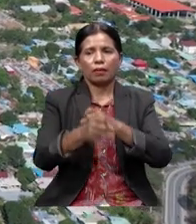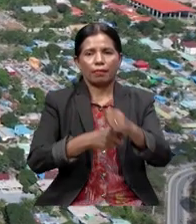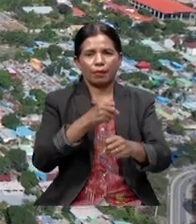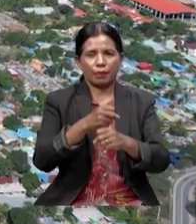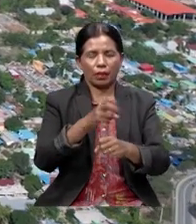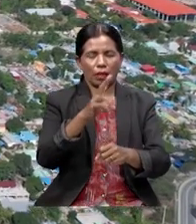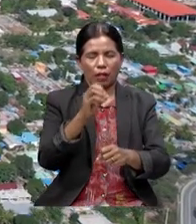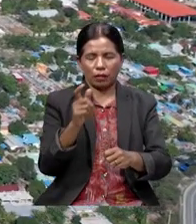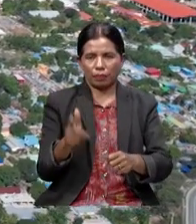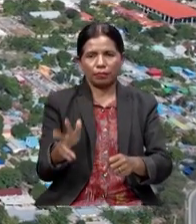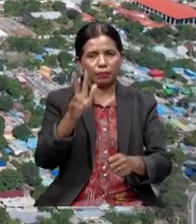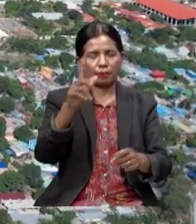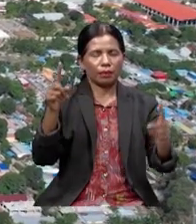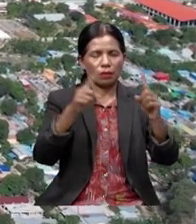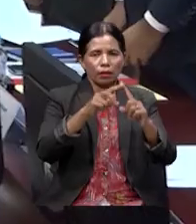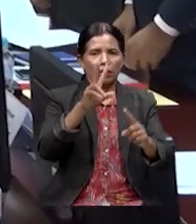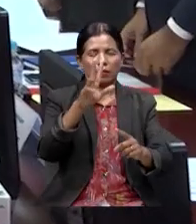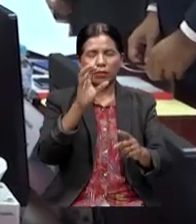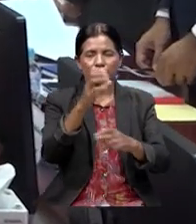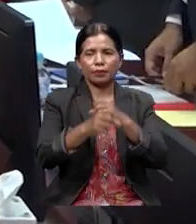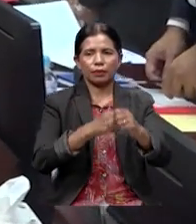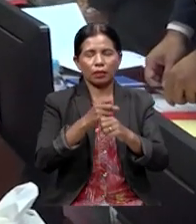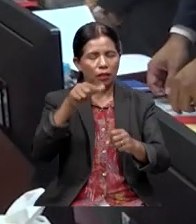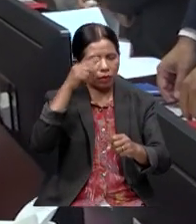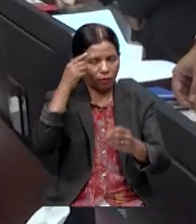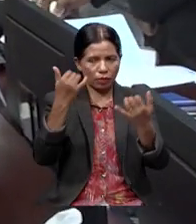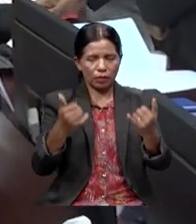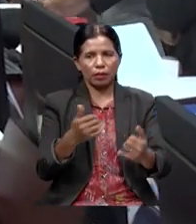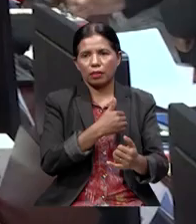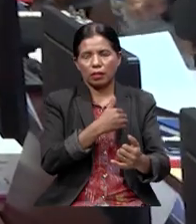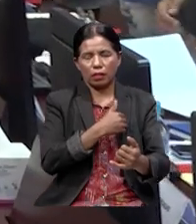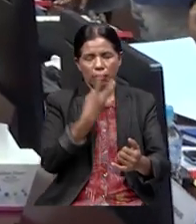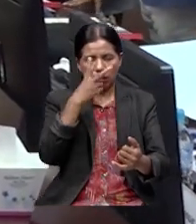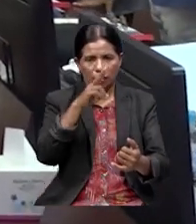rua, ruanulo recintolo, totina ne bem governo irané se dá o que resolve.